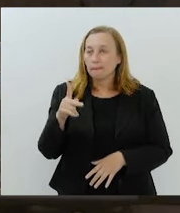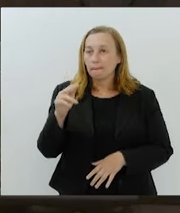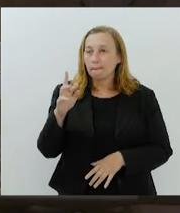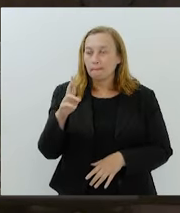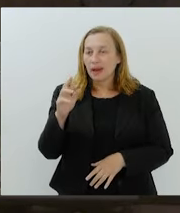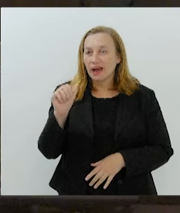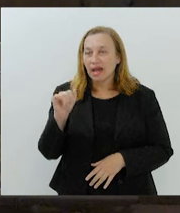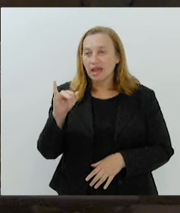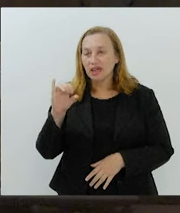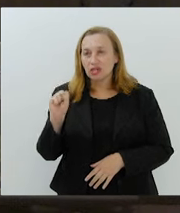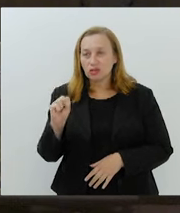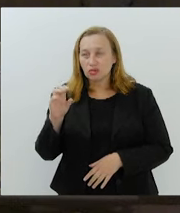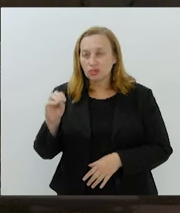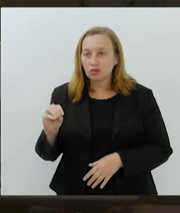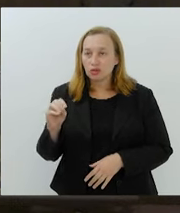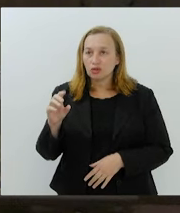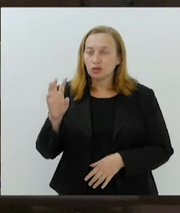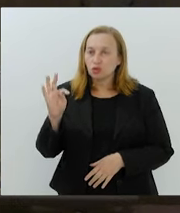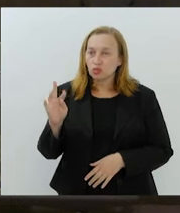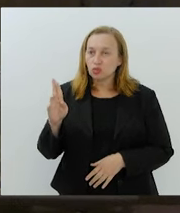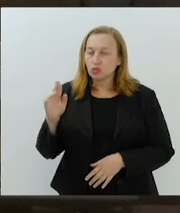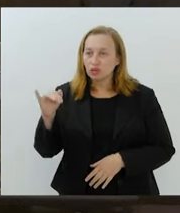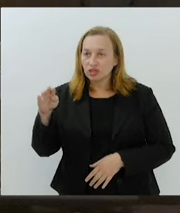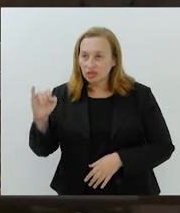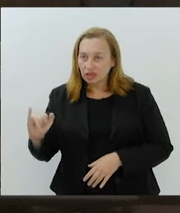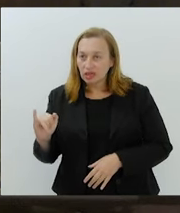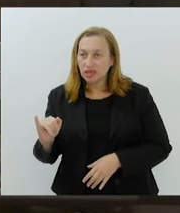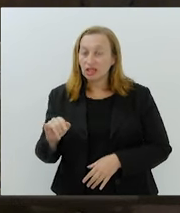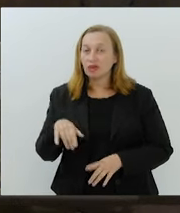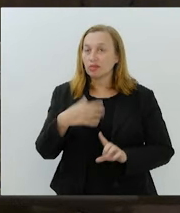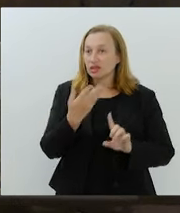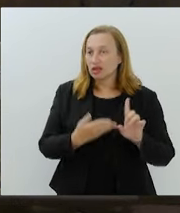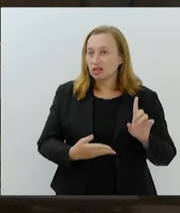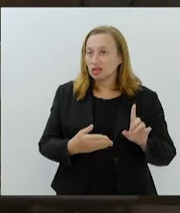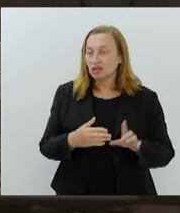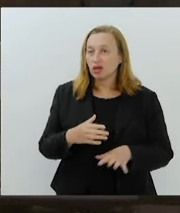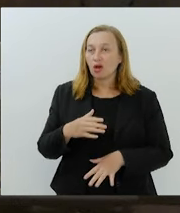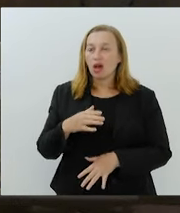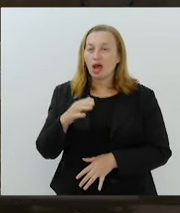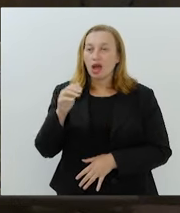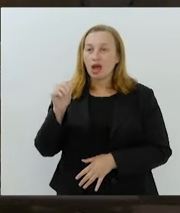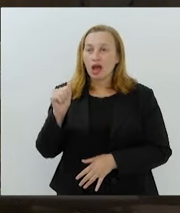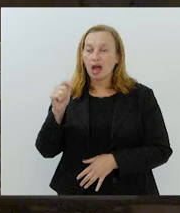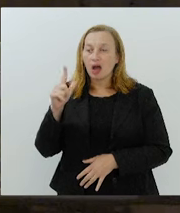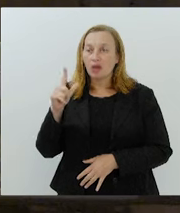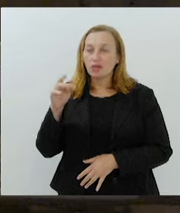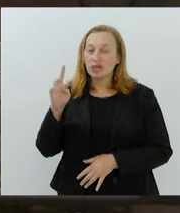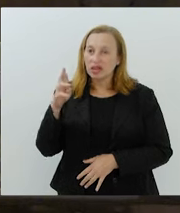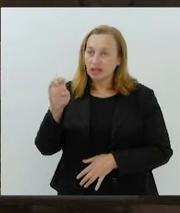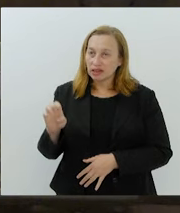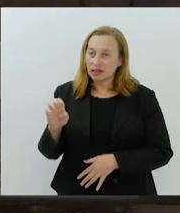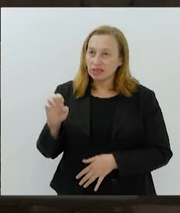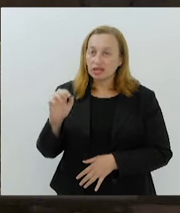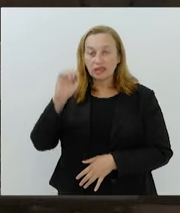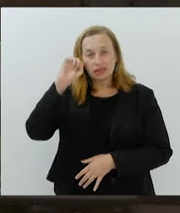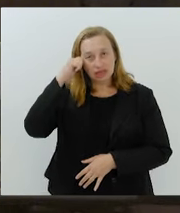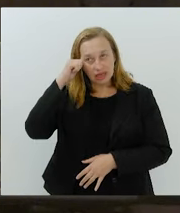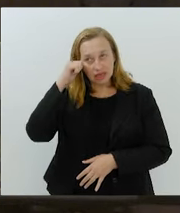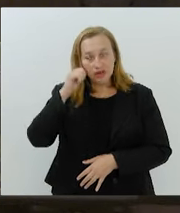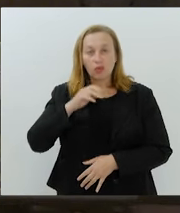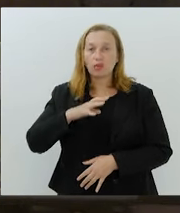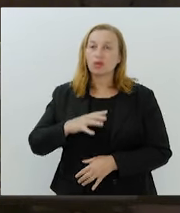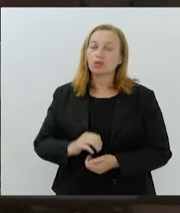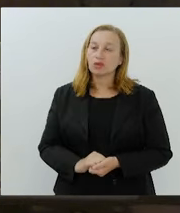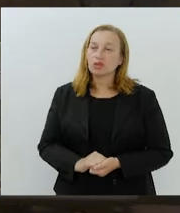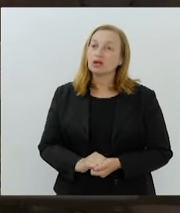eles homenagearam o Almirante Negro, né? Que até hoje alguns almirantes da Marinha têm não reconhecer.